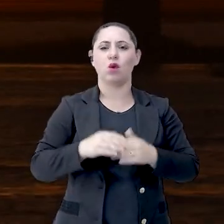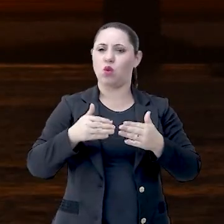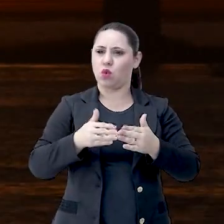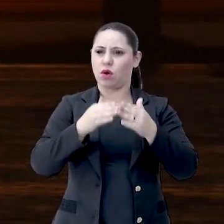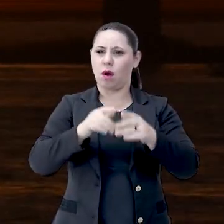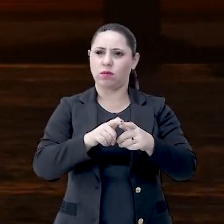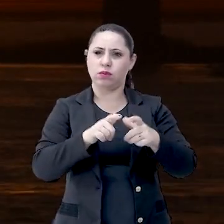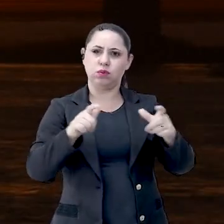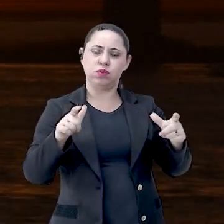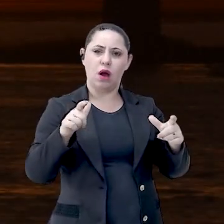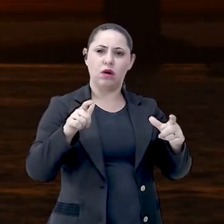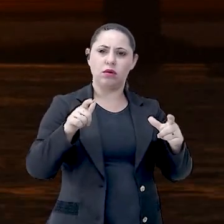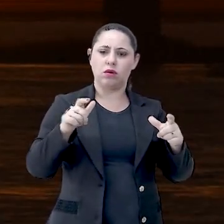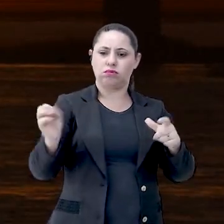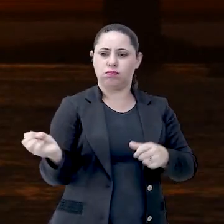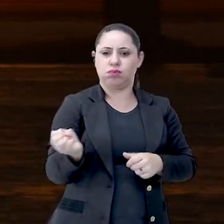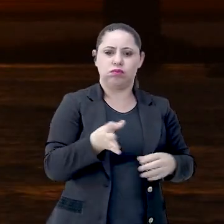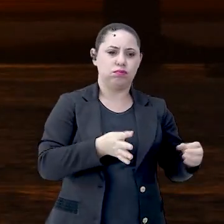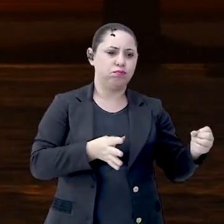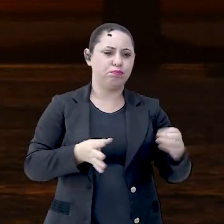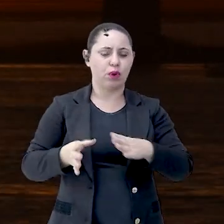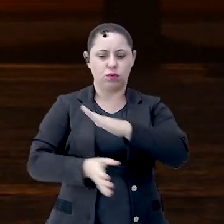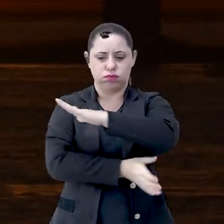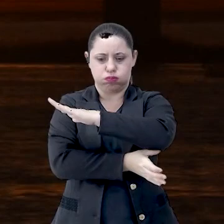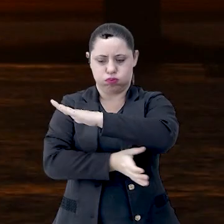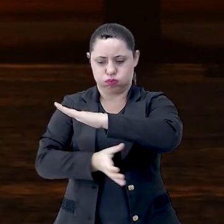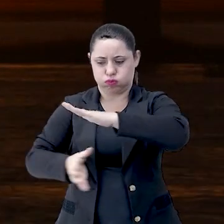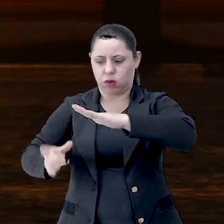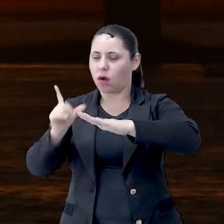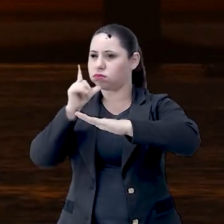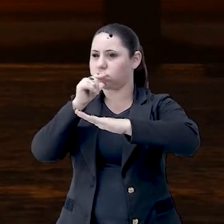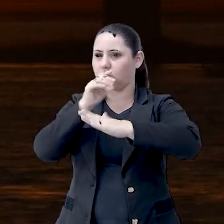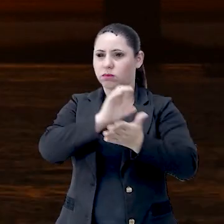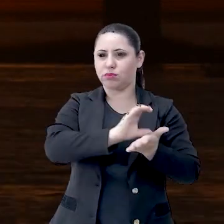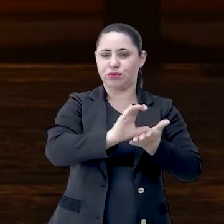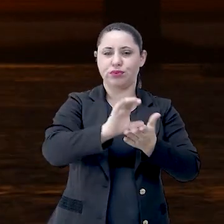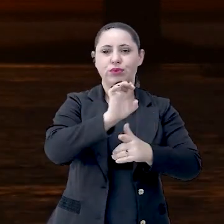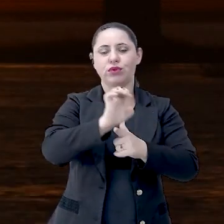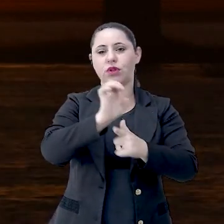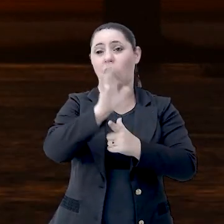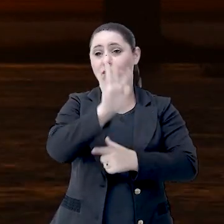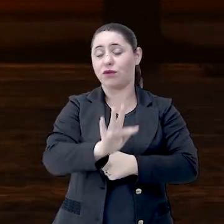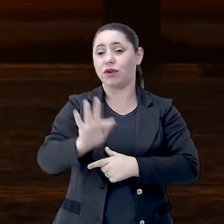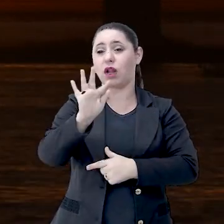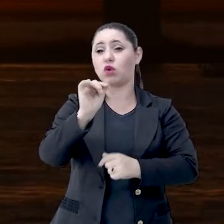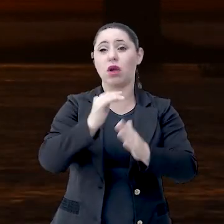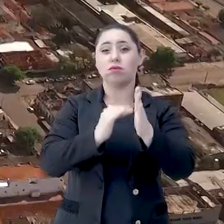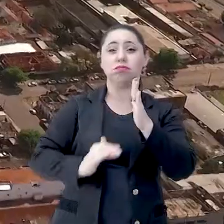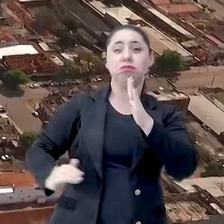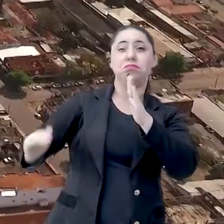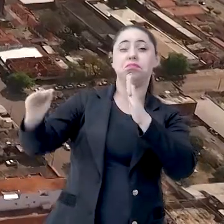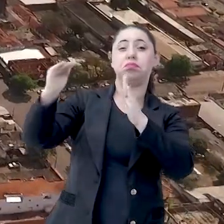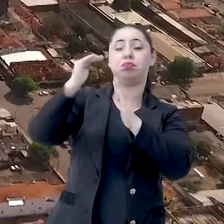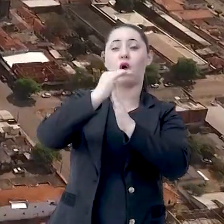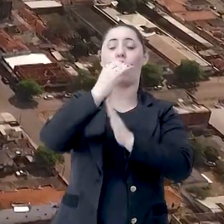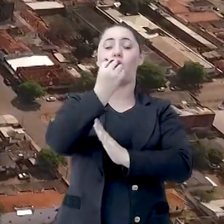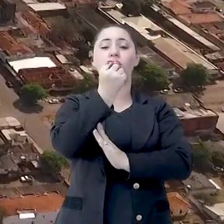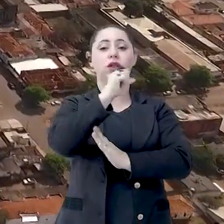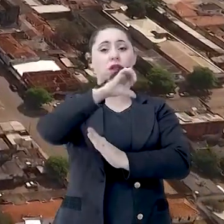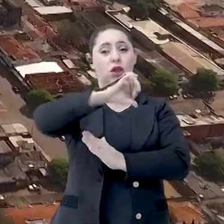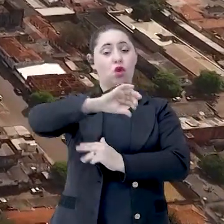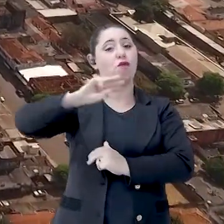com investimentos estaduais e federais que ultrapassam os 89 milhões de reais. Outra